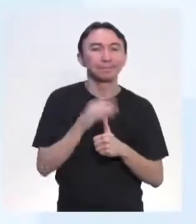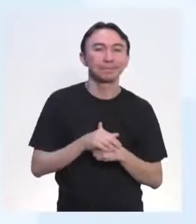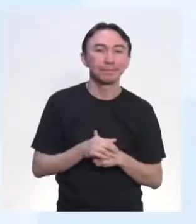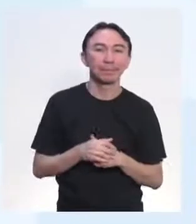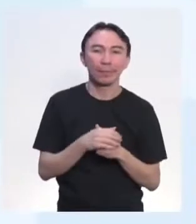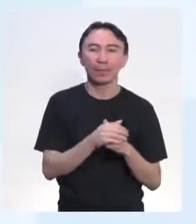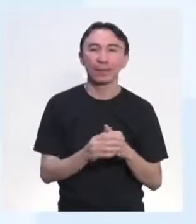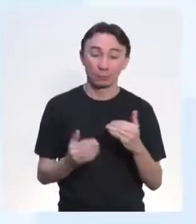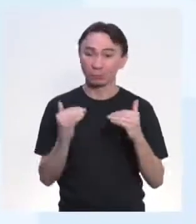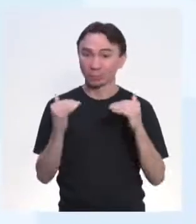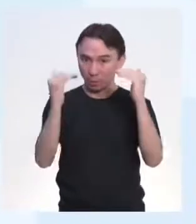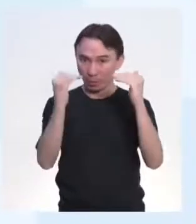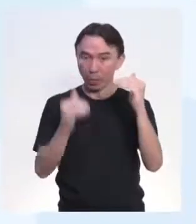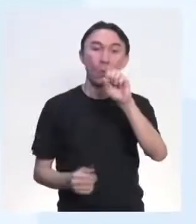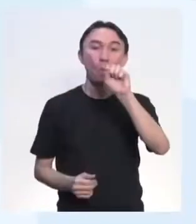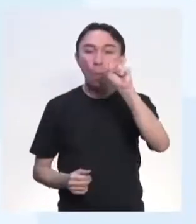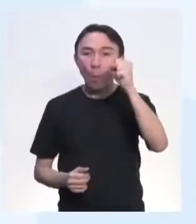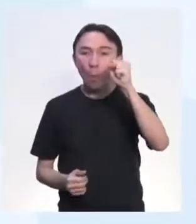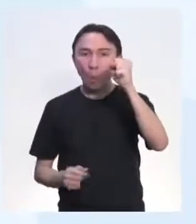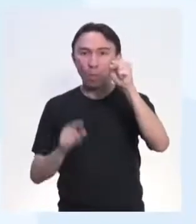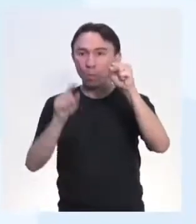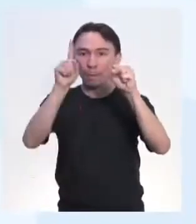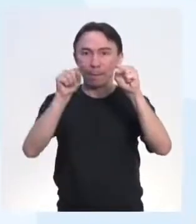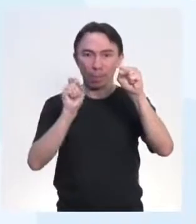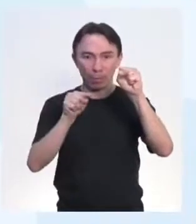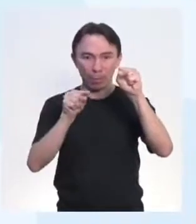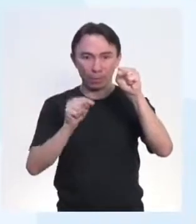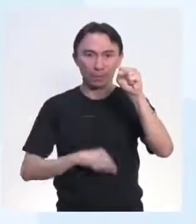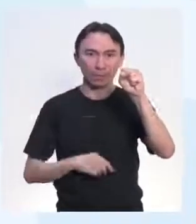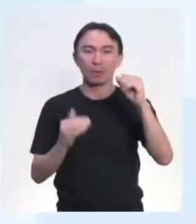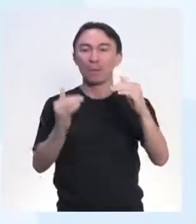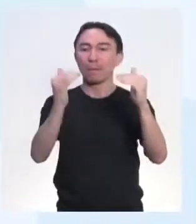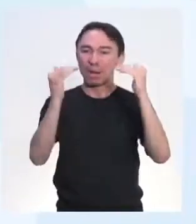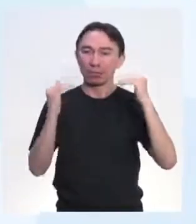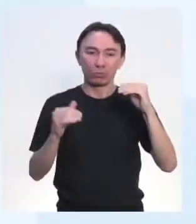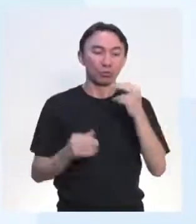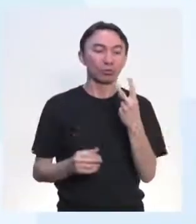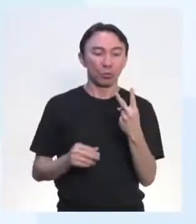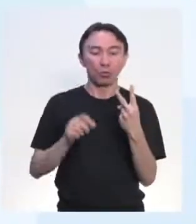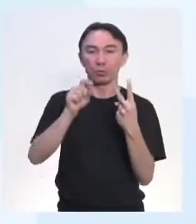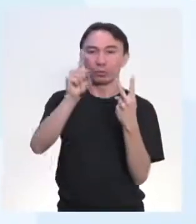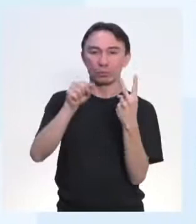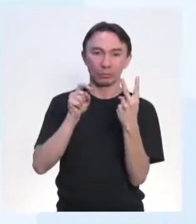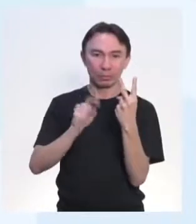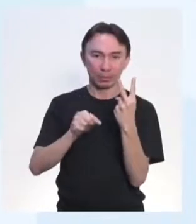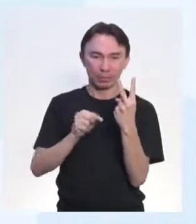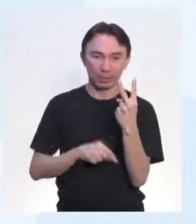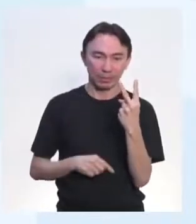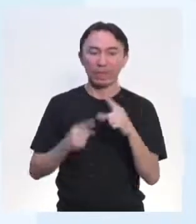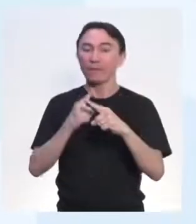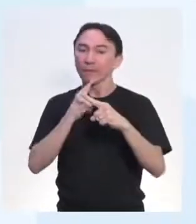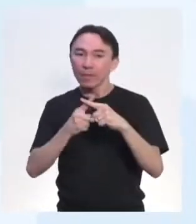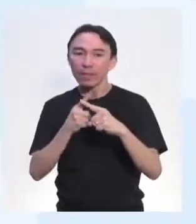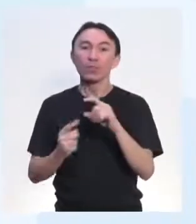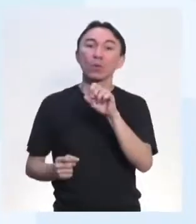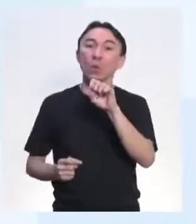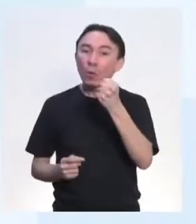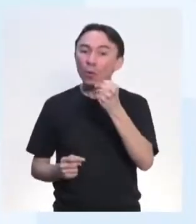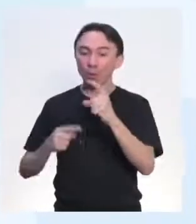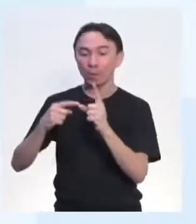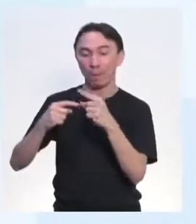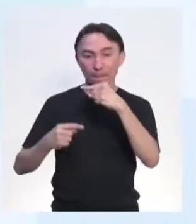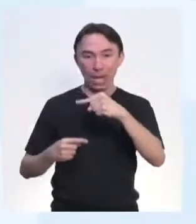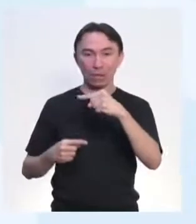8 fatorial, embaixo, 2 fatorial, vezes 8 menos 2